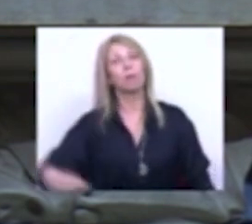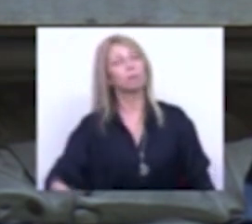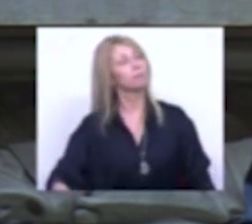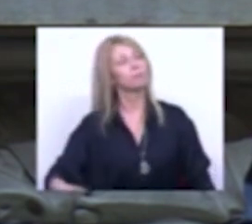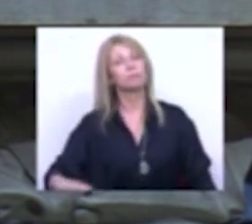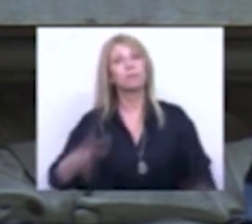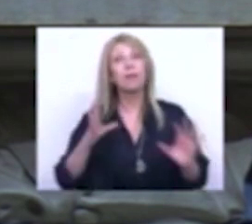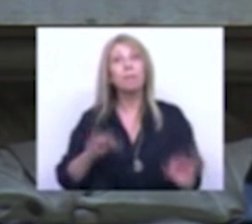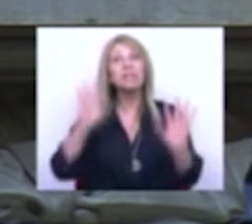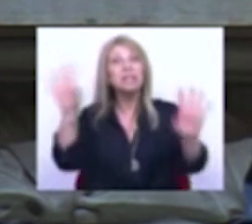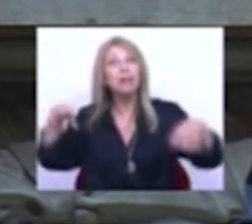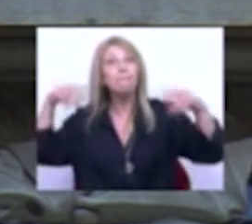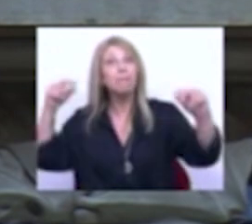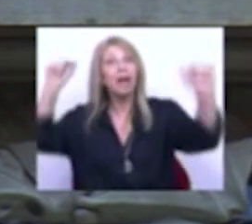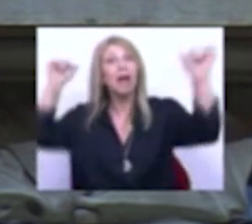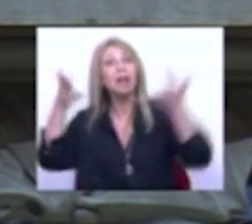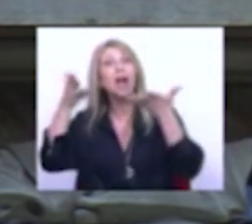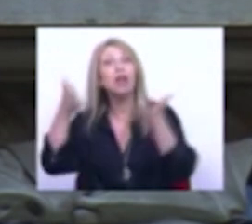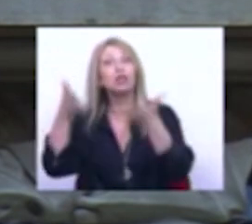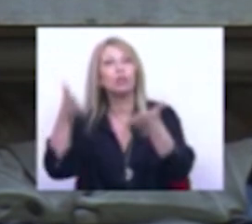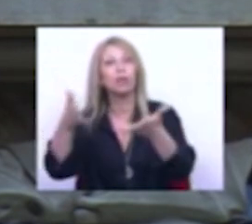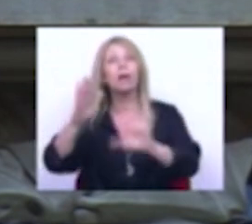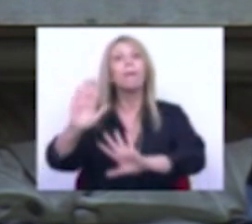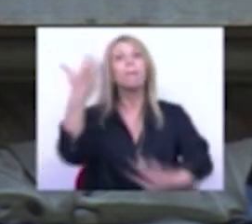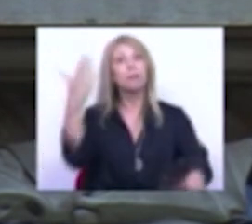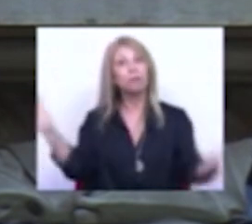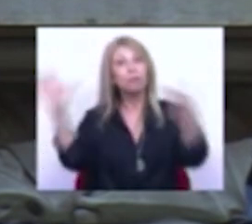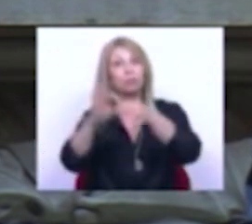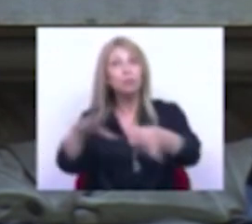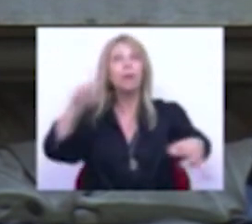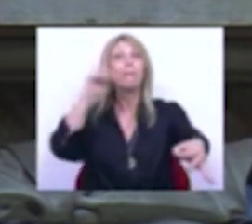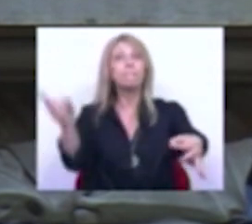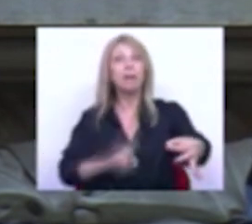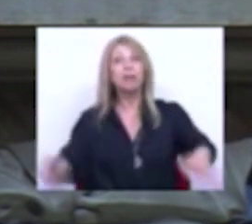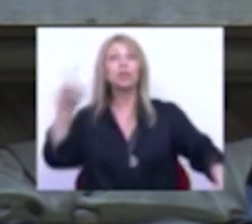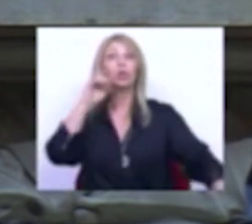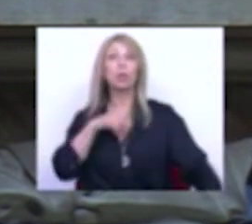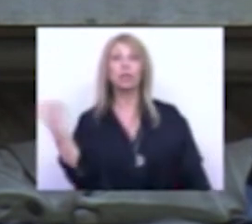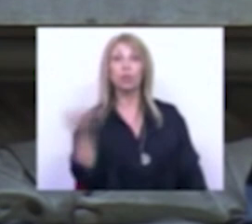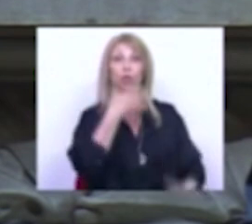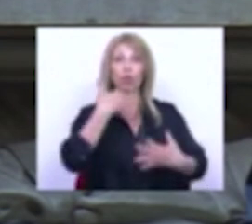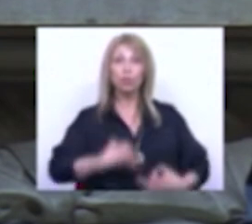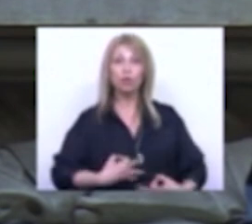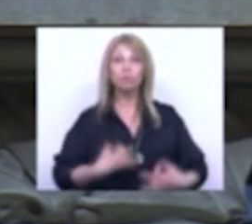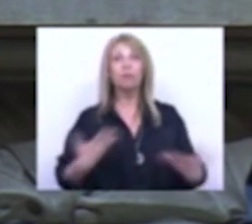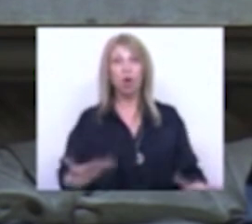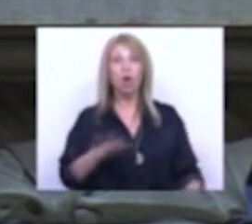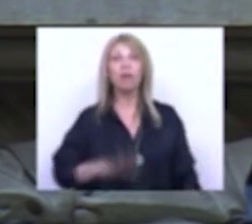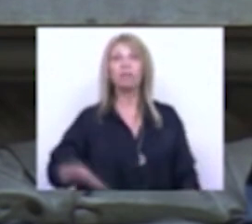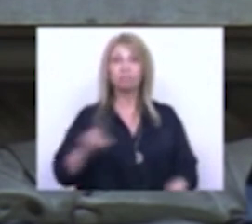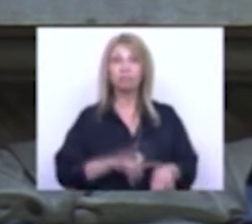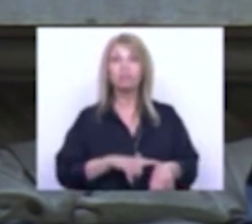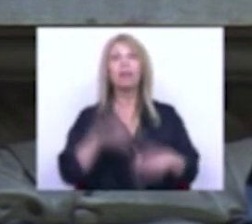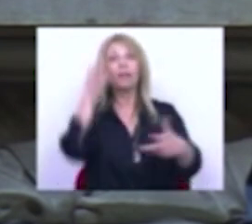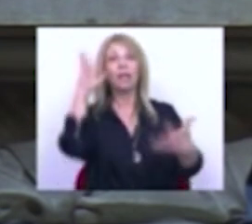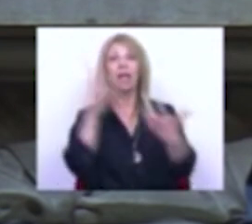milagres, sobretudo quando eles respeitam à paz e à segurança de todos nós. Neste tempo em que a guerra surge como